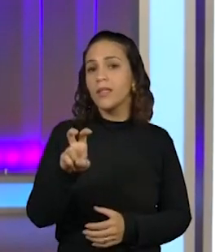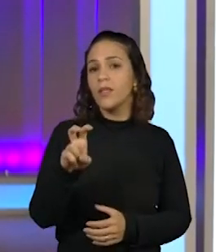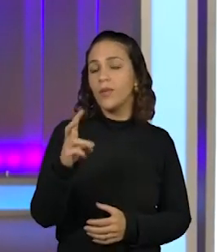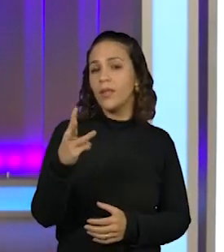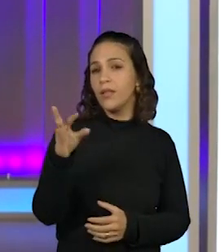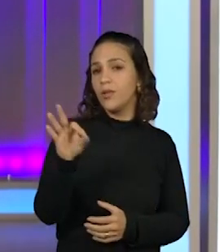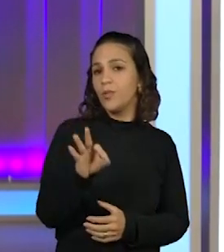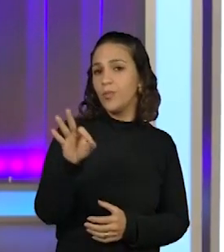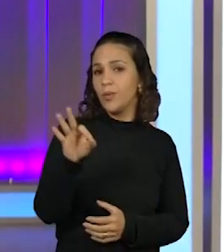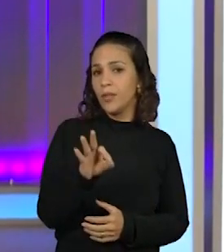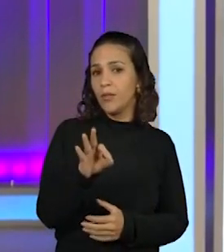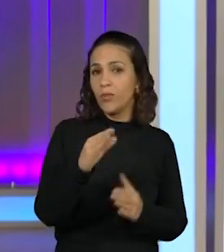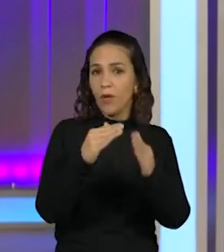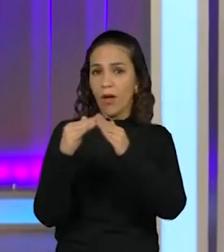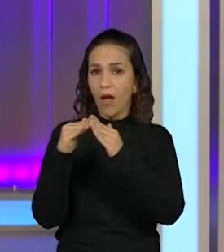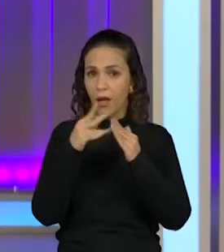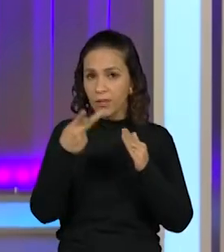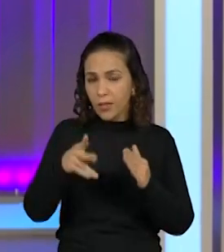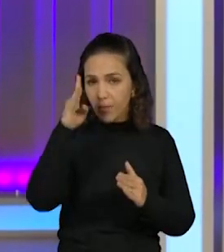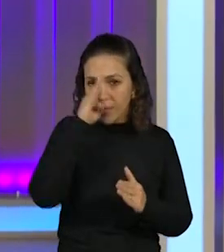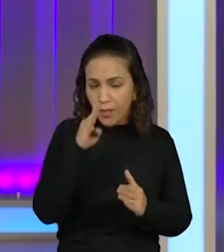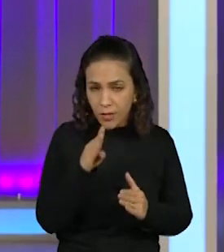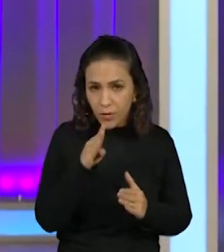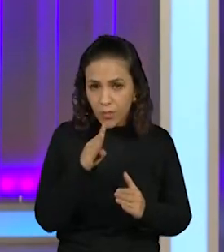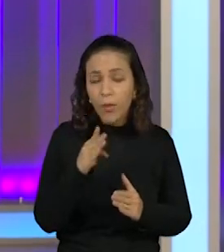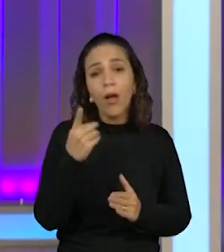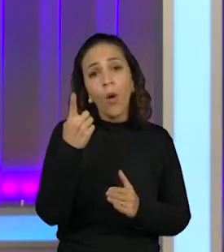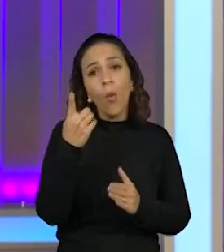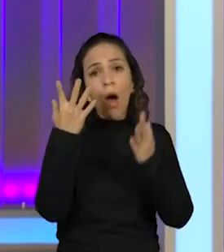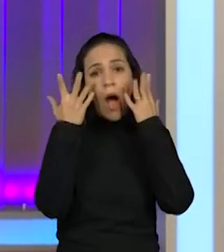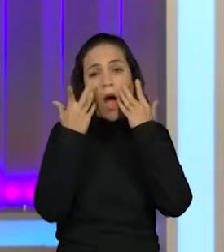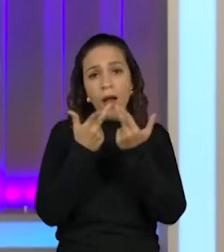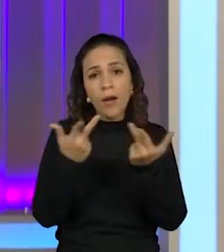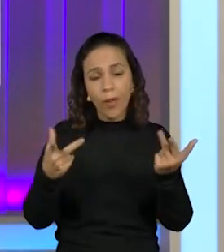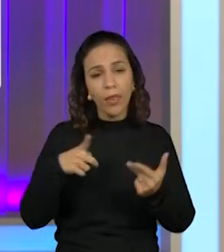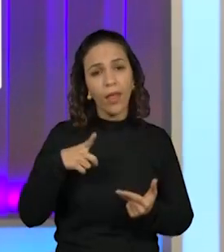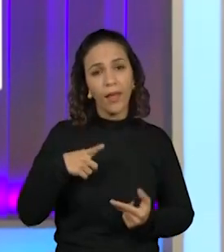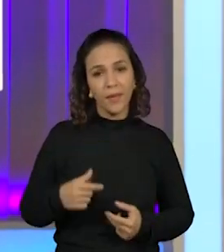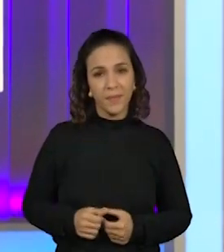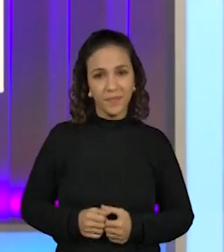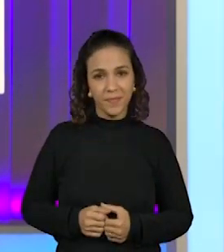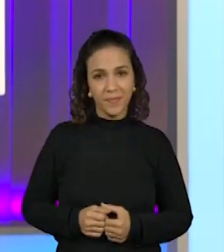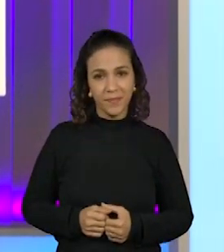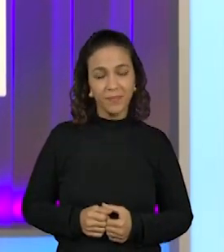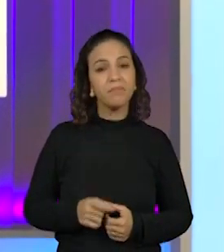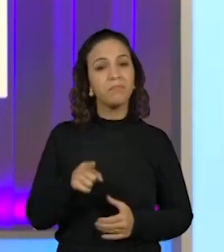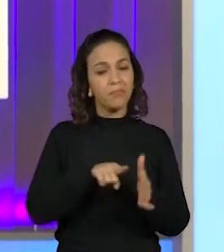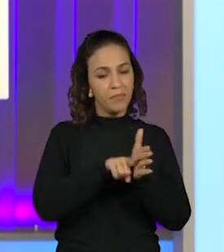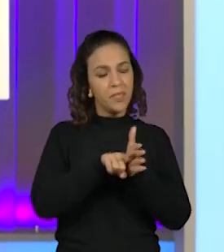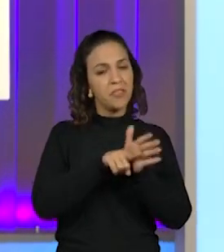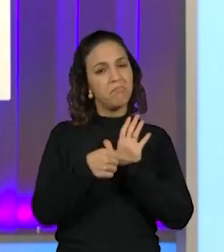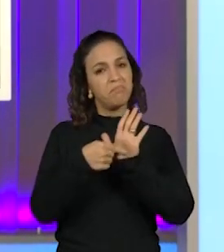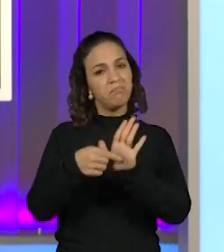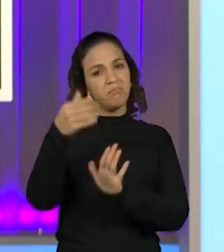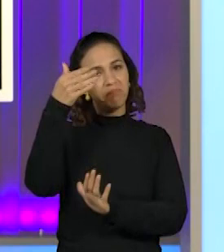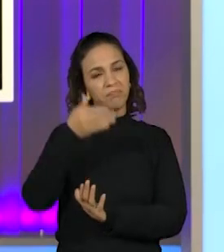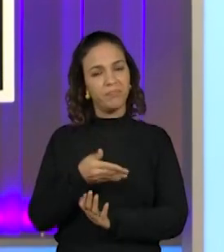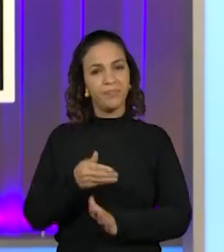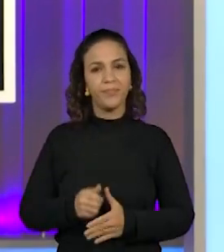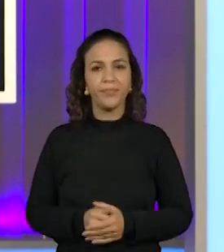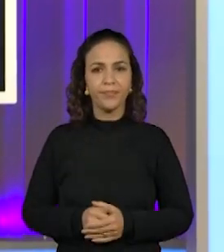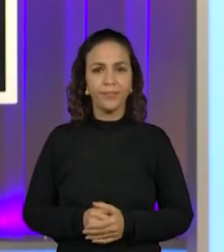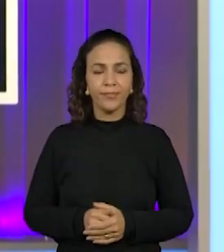53% das casas brasileiras têm ao menos um animal de estimação, aponta a pesquisa, em